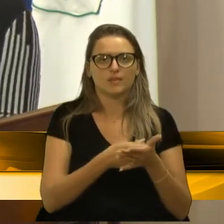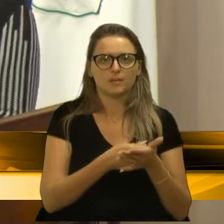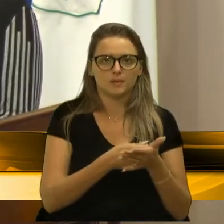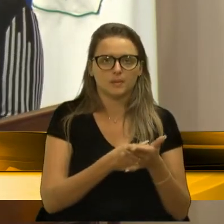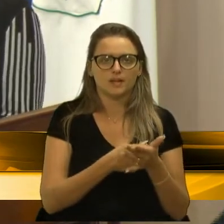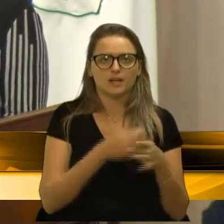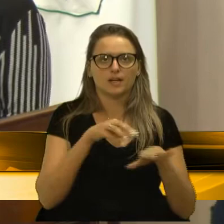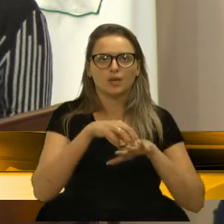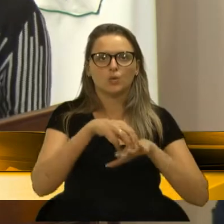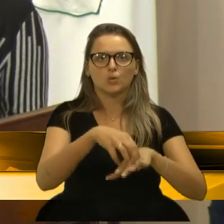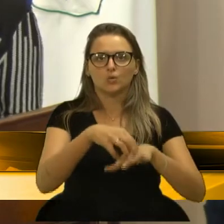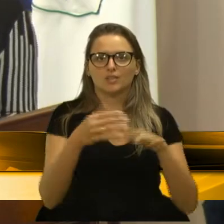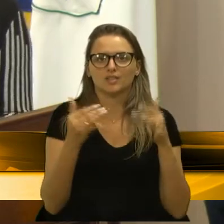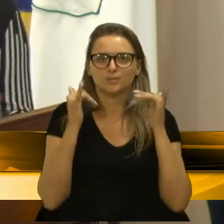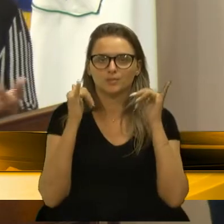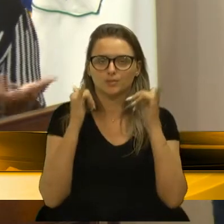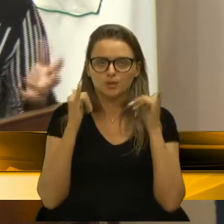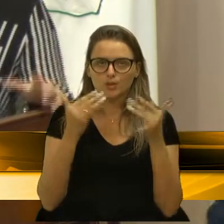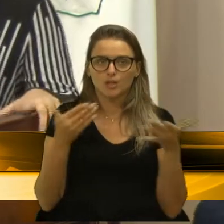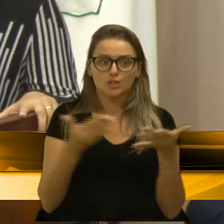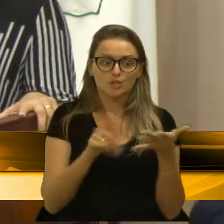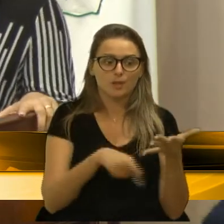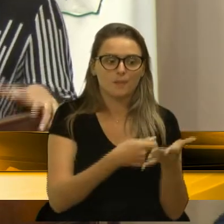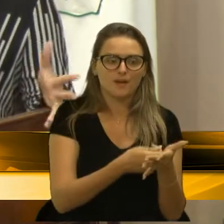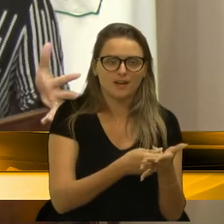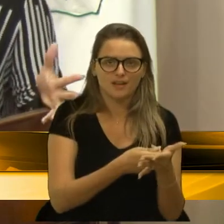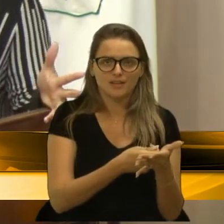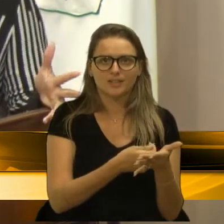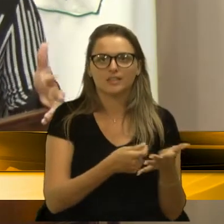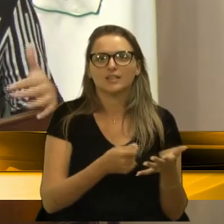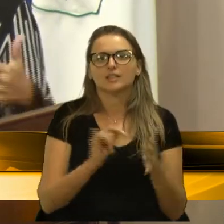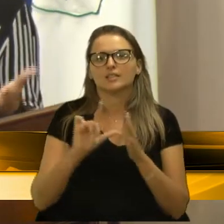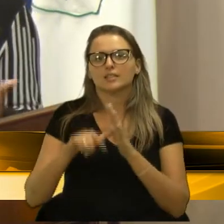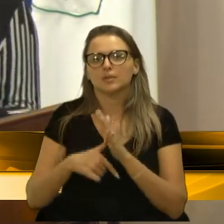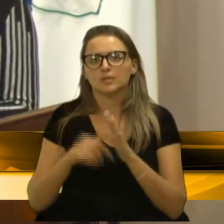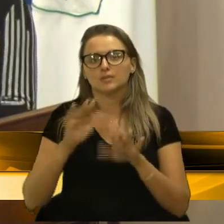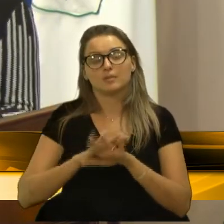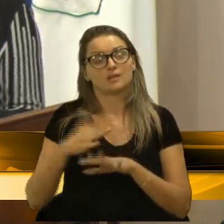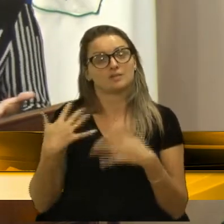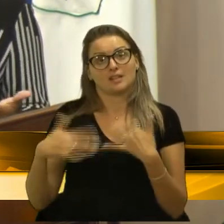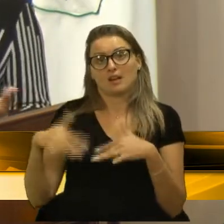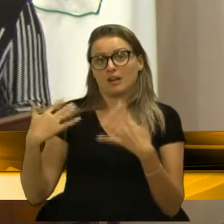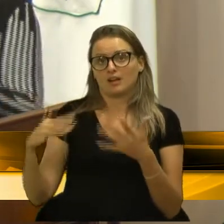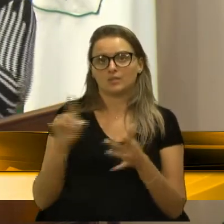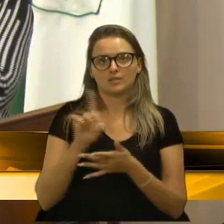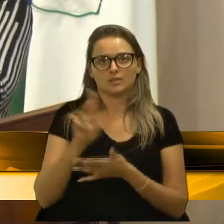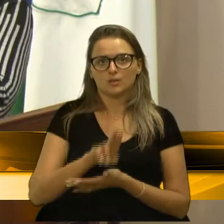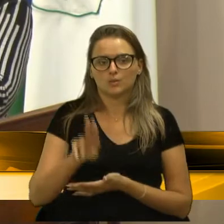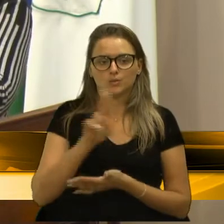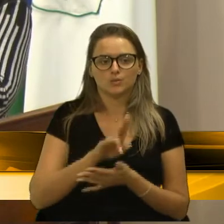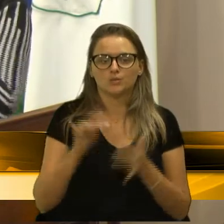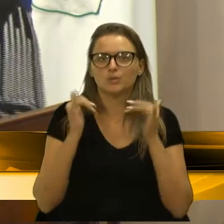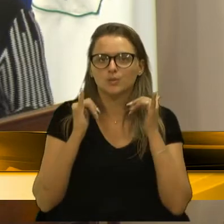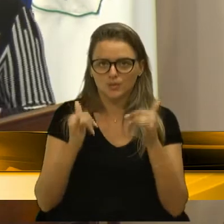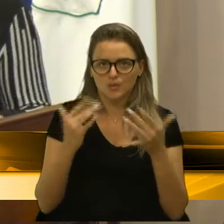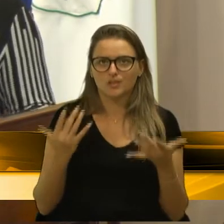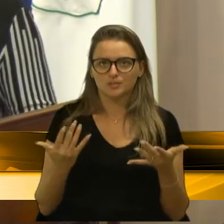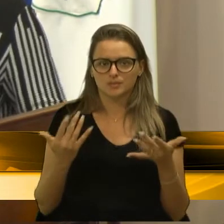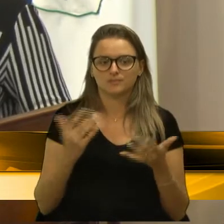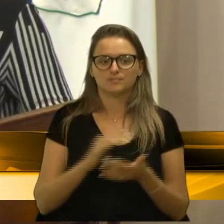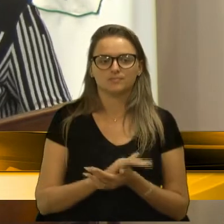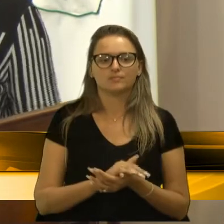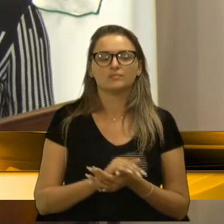já paga, na verdade, e aí ele vai cada vez ficar mais caro, ele não vai usar o transporte. Então, eu entendo que